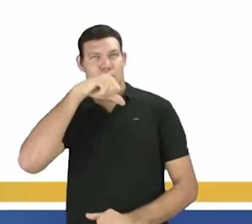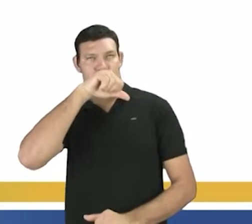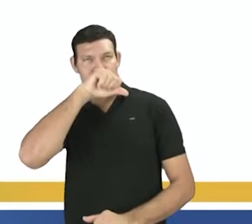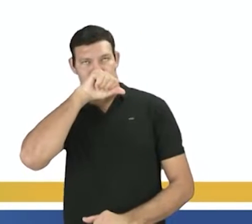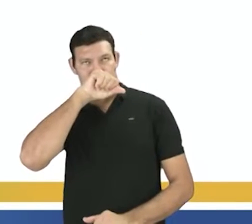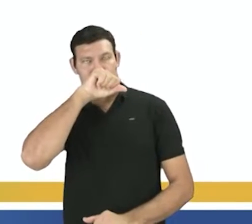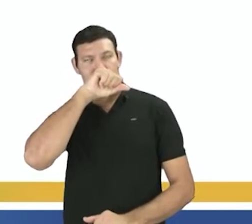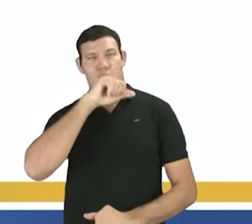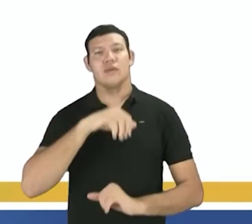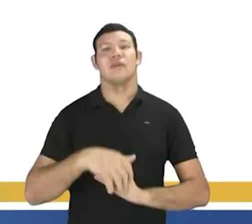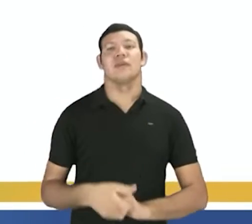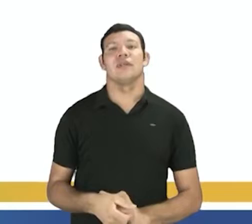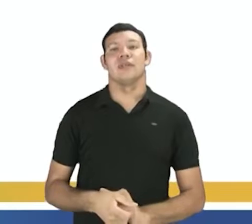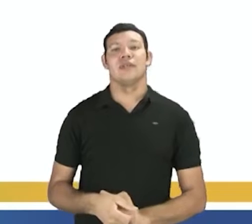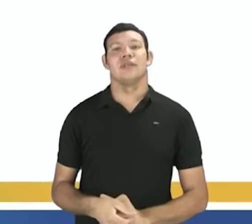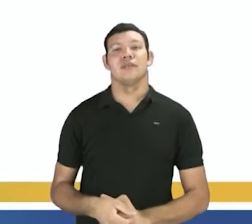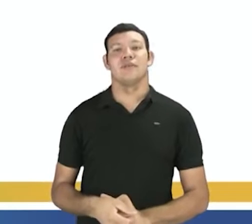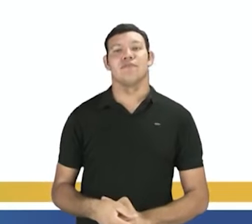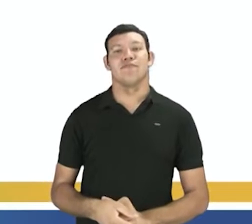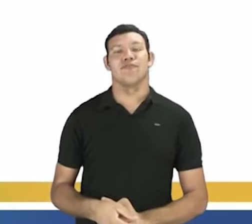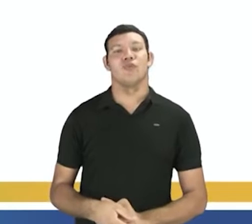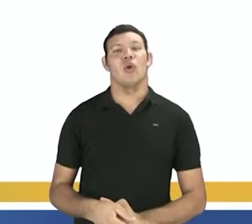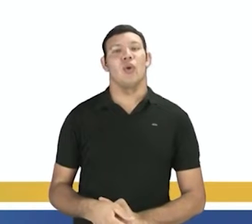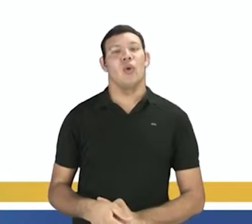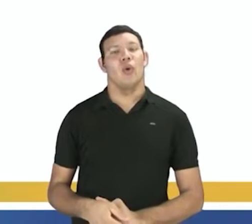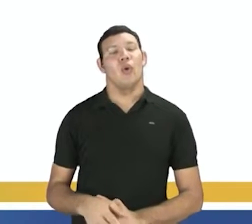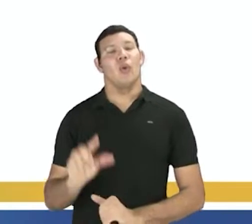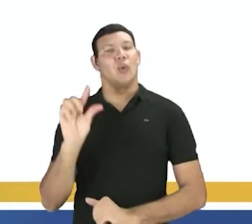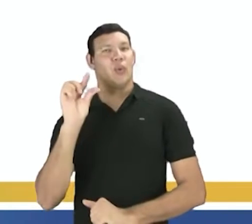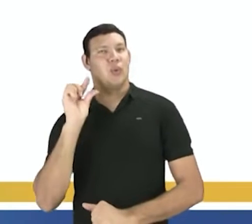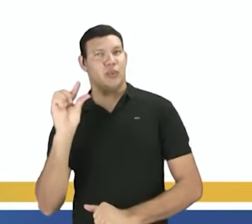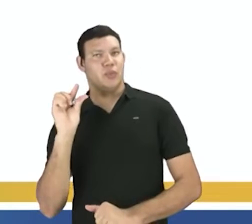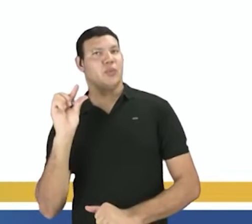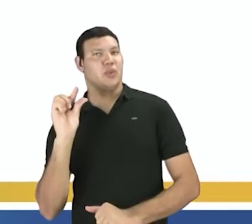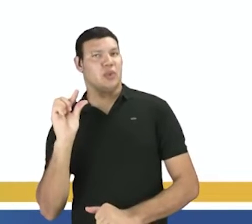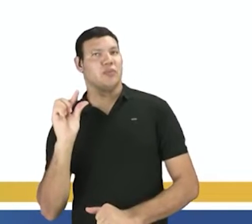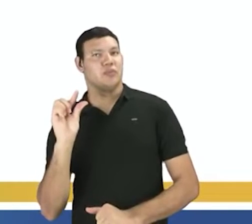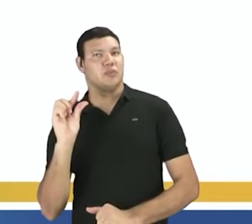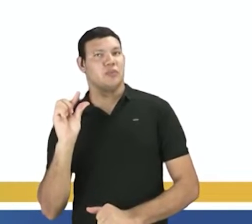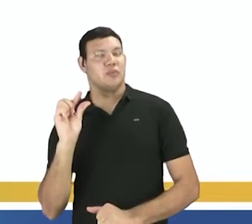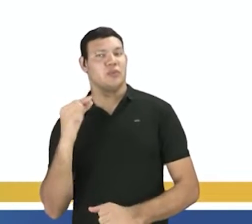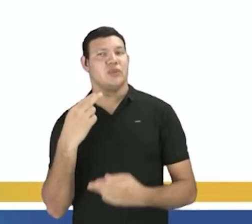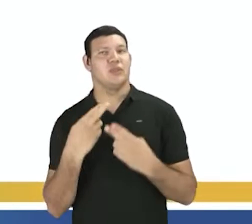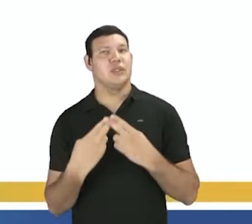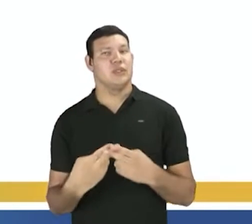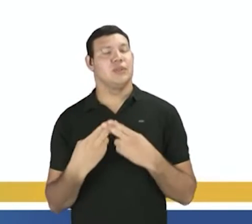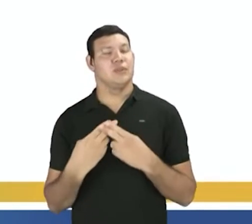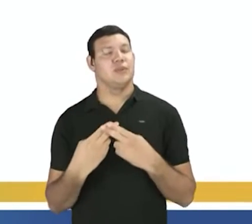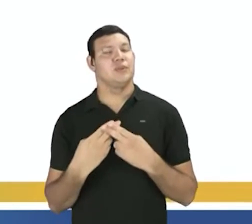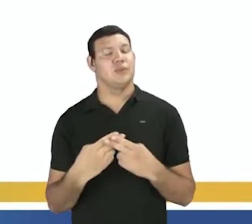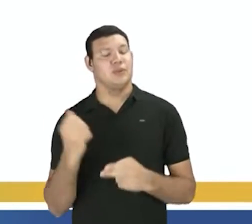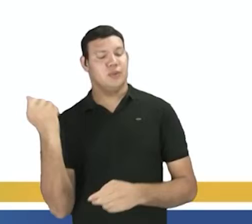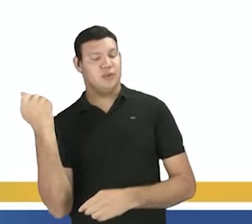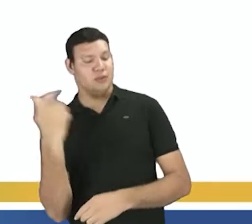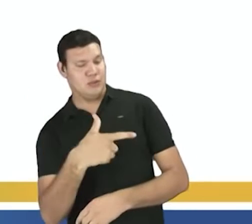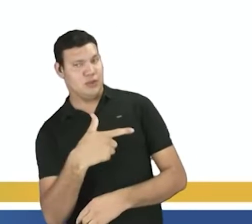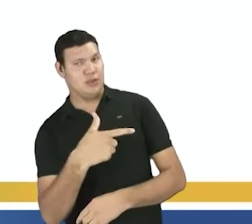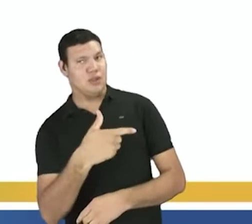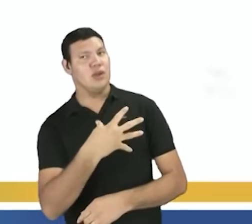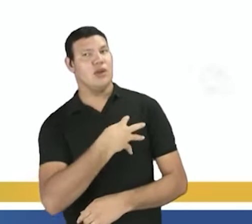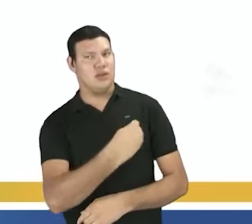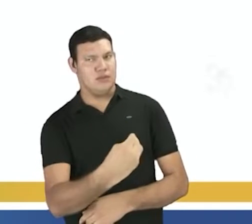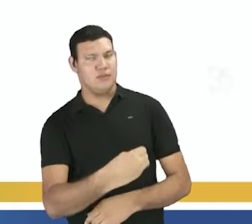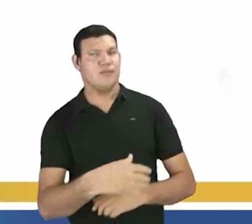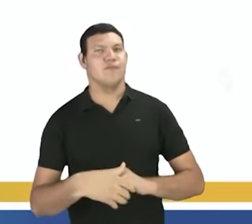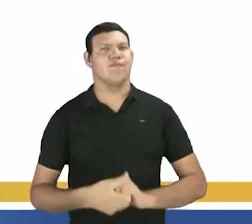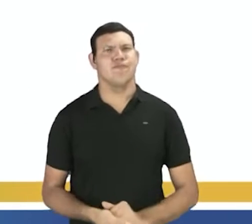Se vocês sabem, acho que vocês percebem que há alguma coisa errada nessa frase, e a gente vai dizer por quê. Notadamente, a